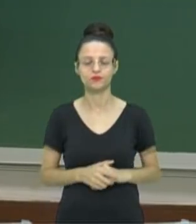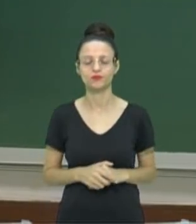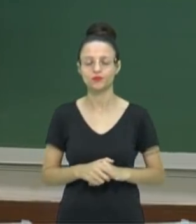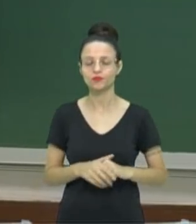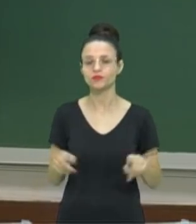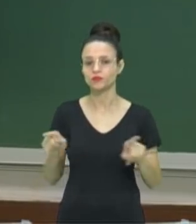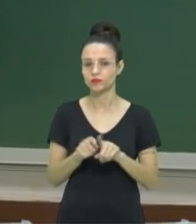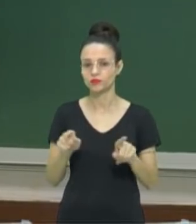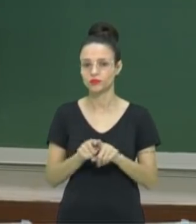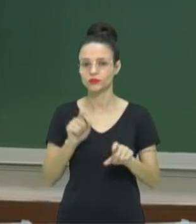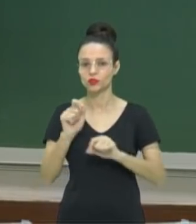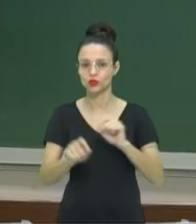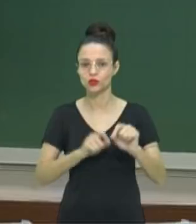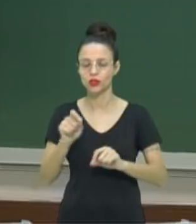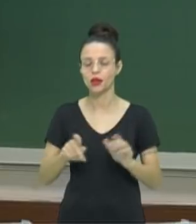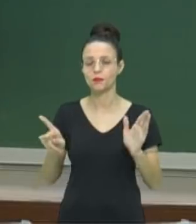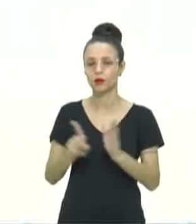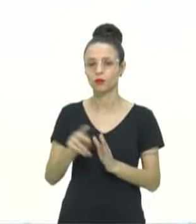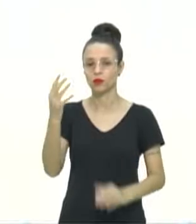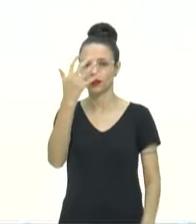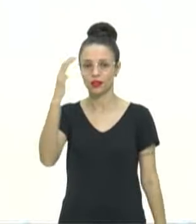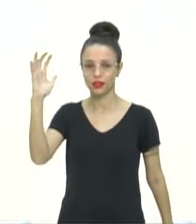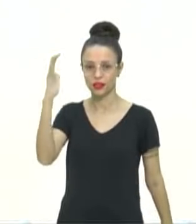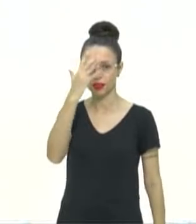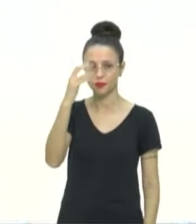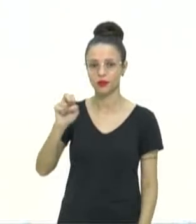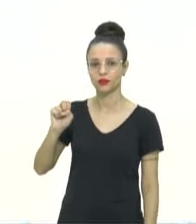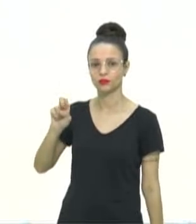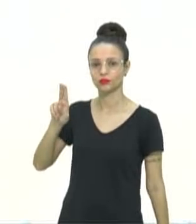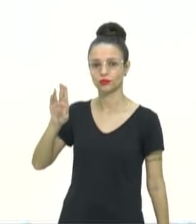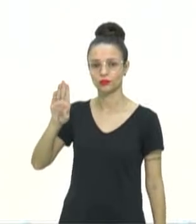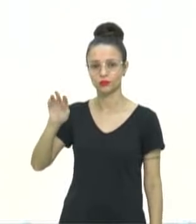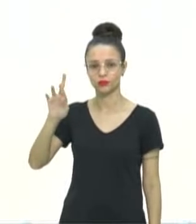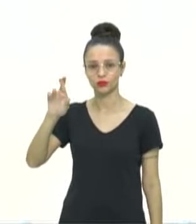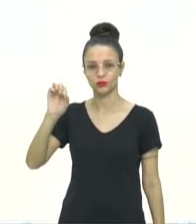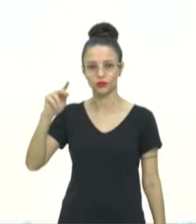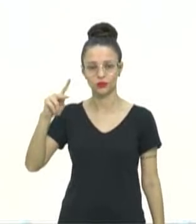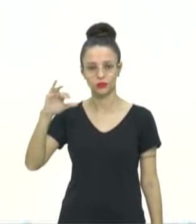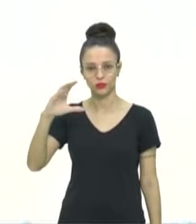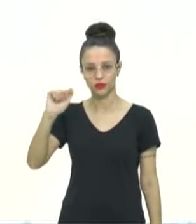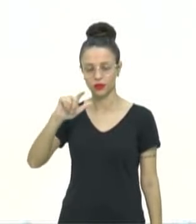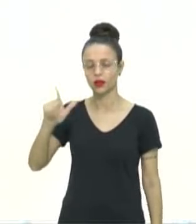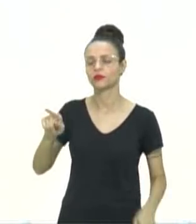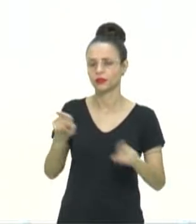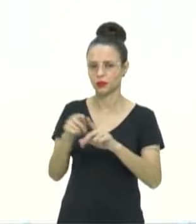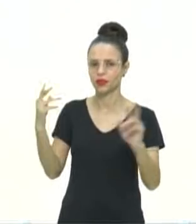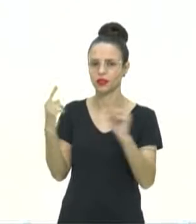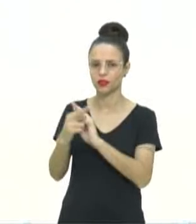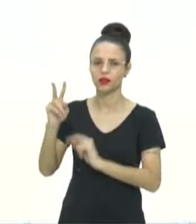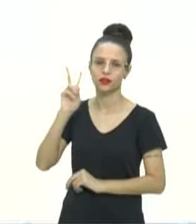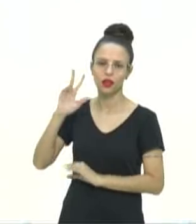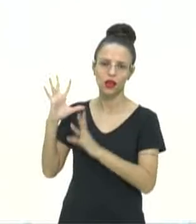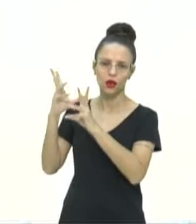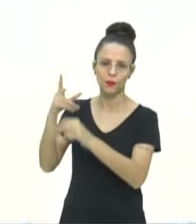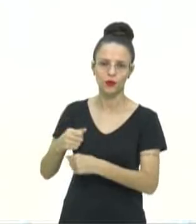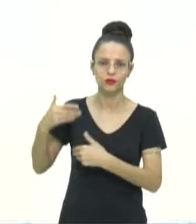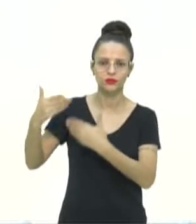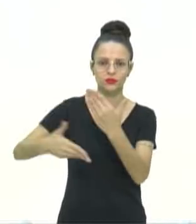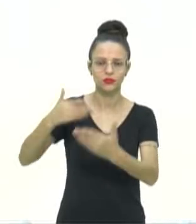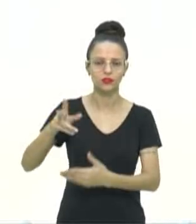Culturas com características de clima subtropical, que é outra característica relacionada a esse processo histórico ali. Então,